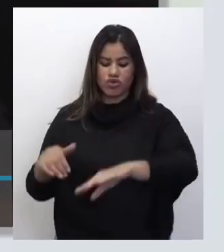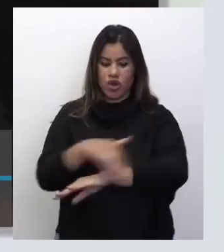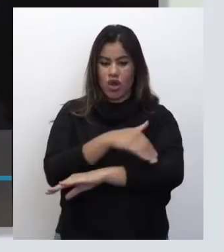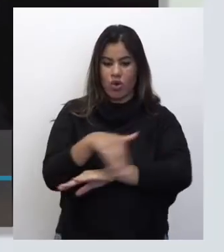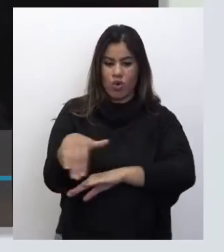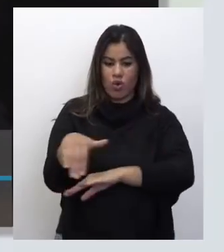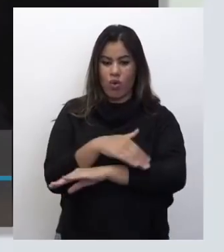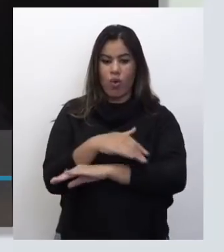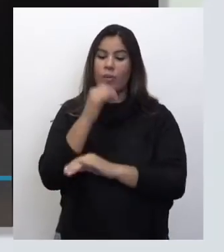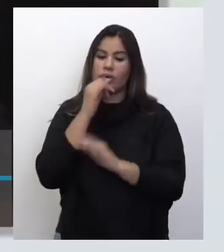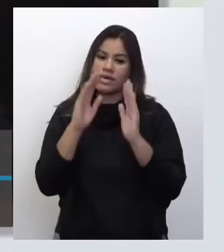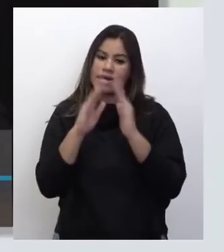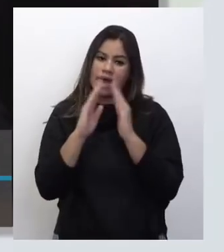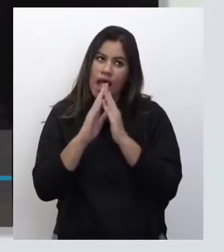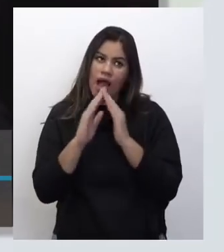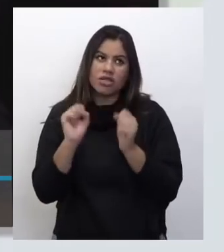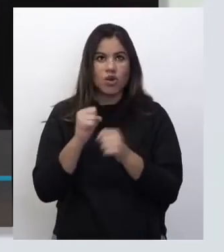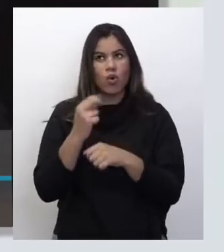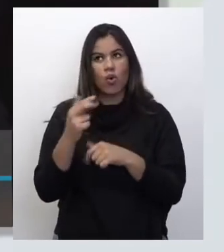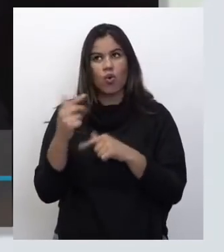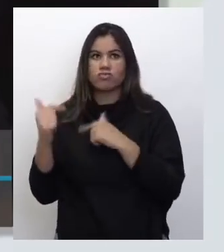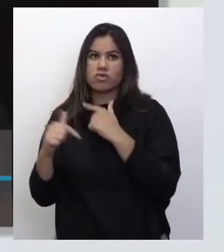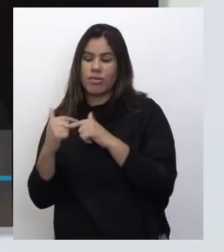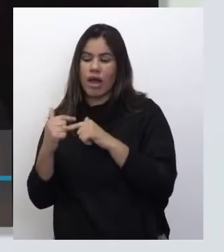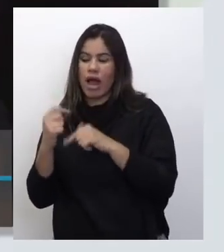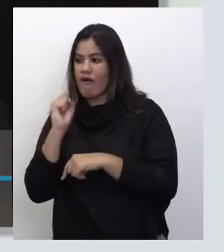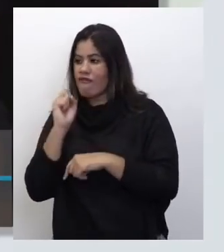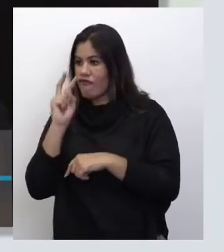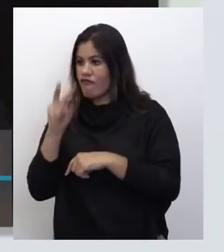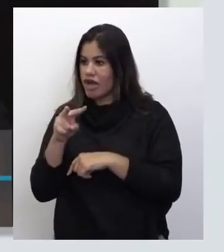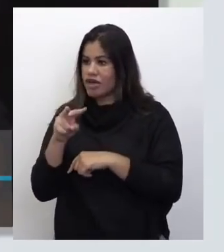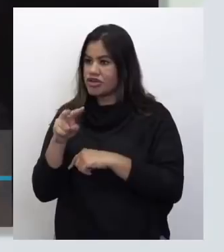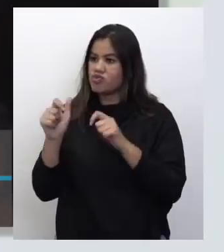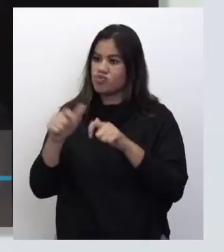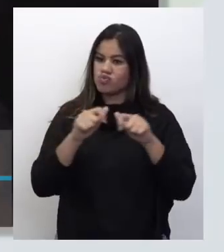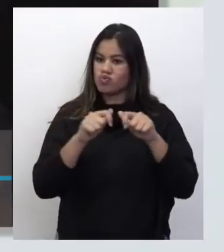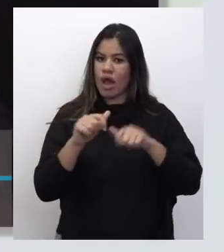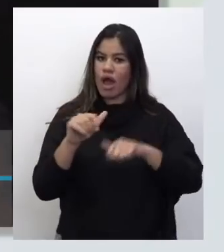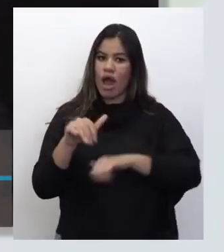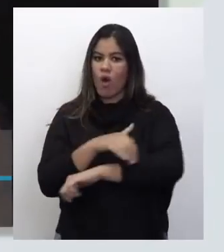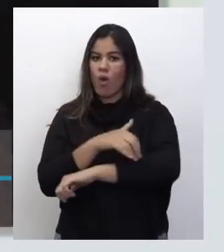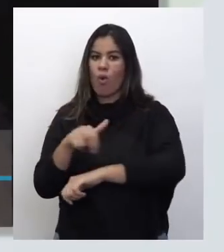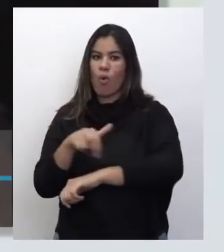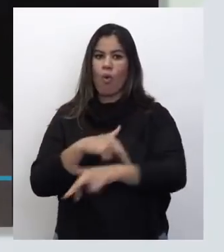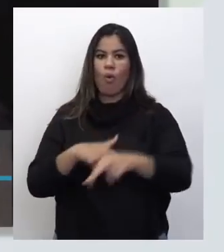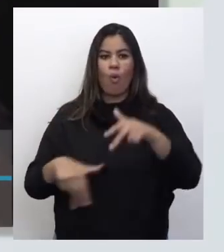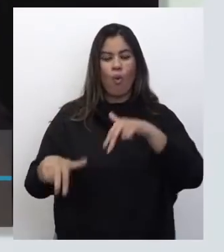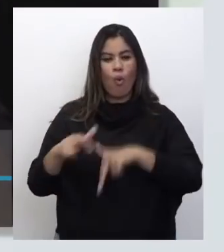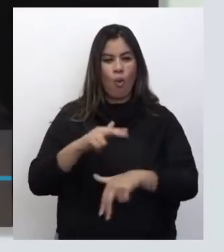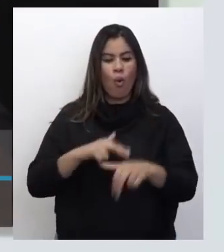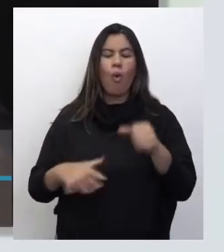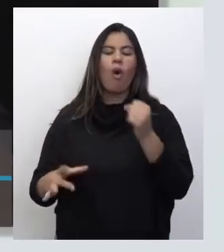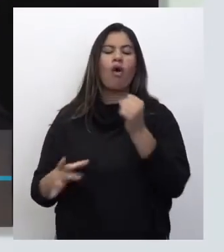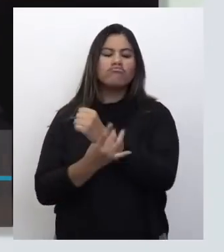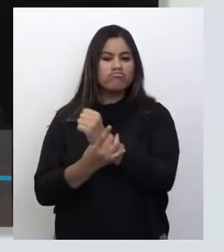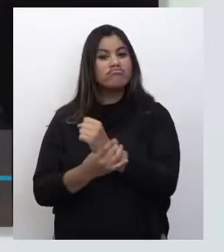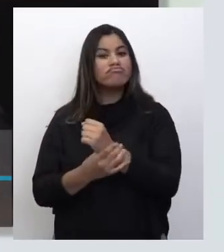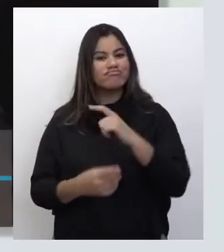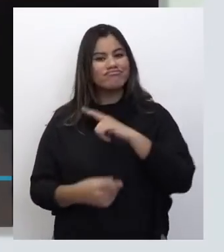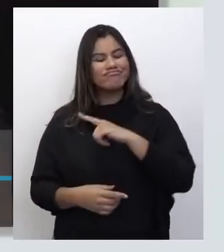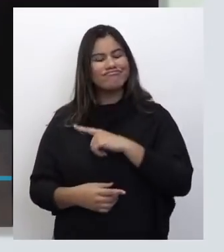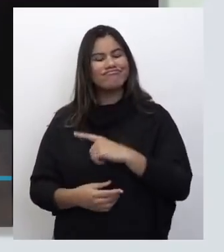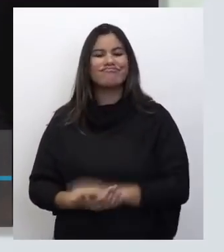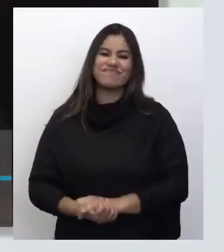visão da calçada, a calçada também, então, ela acaba se tornando um lugar mais seguro porque eu consigo acessá-la a qualquer momento,